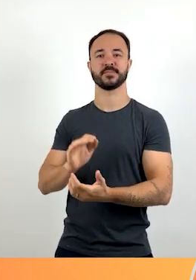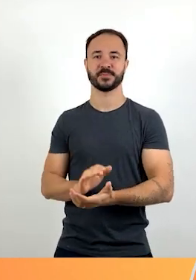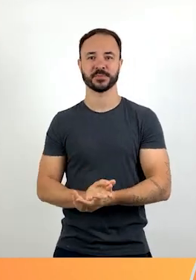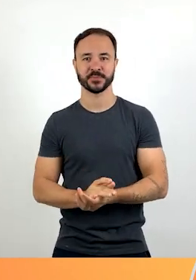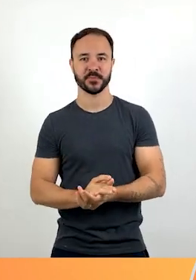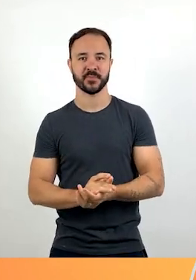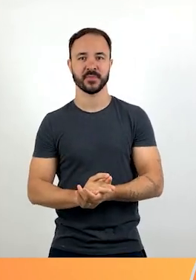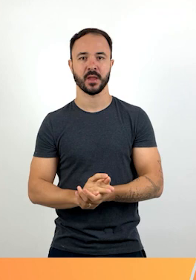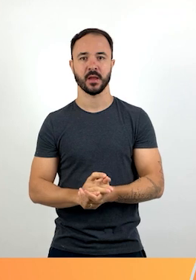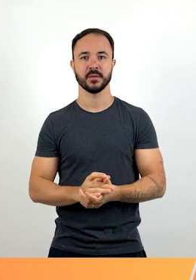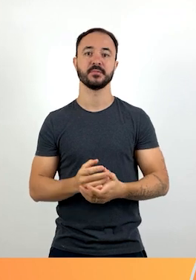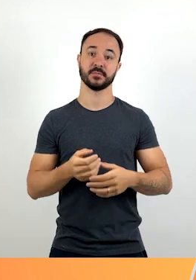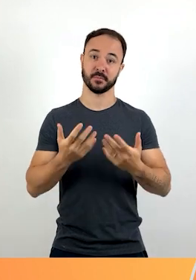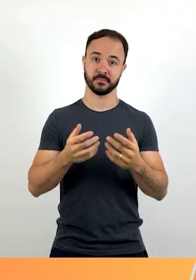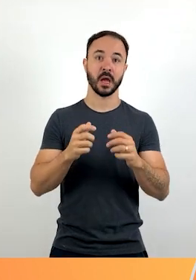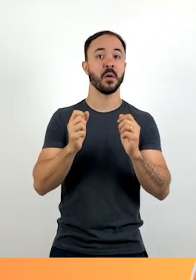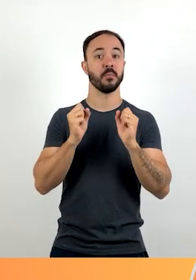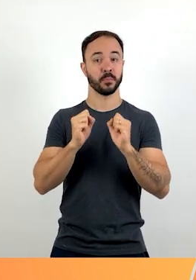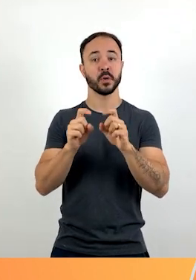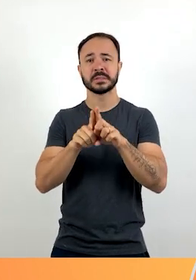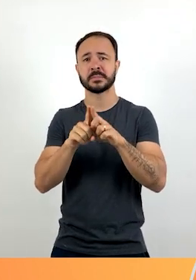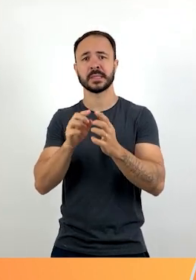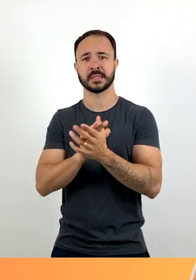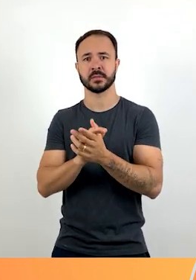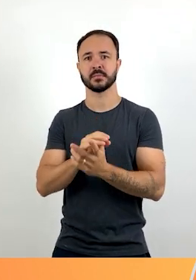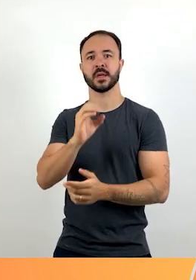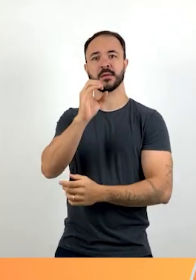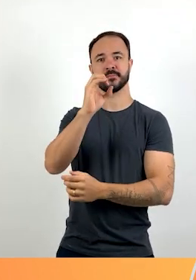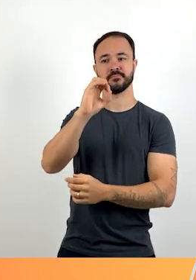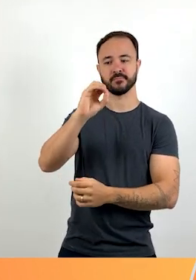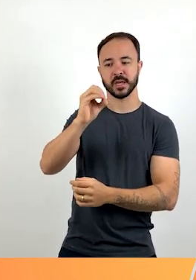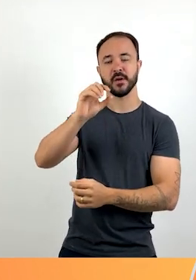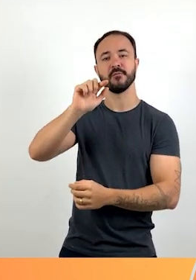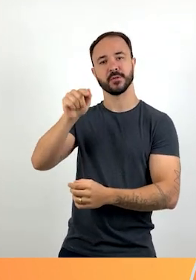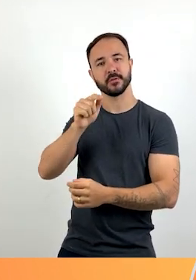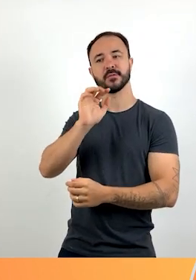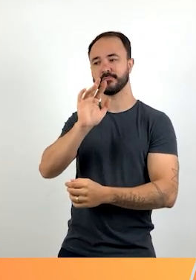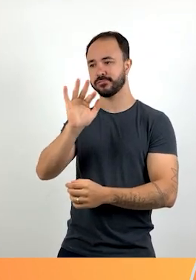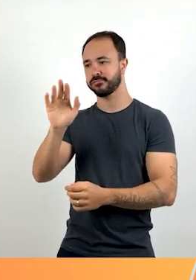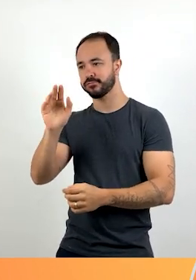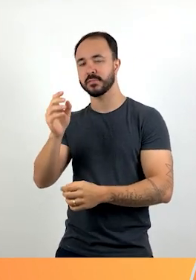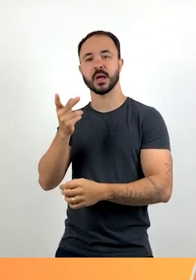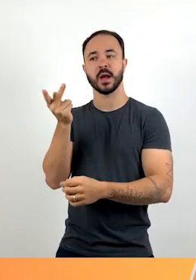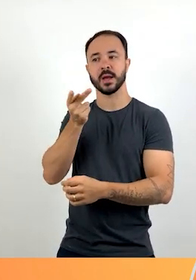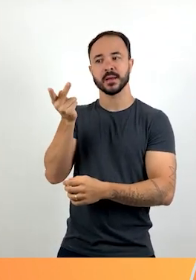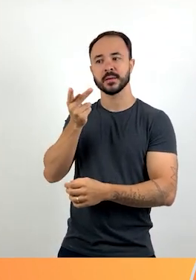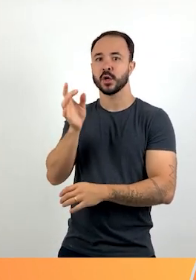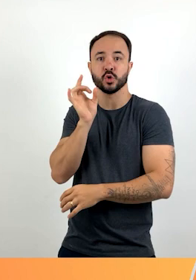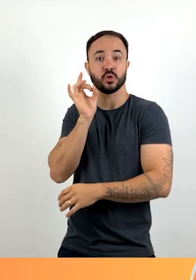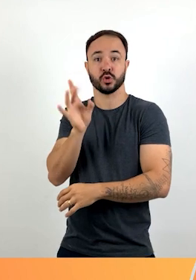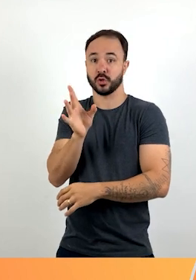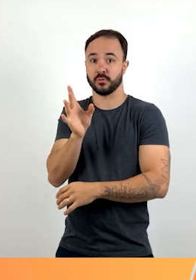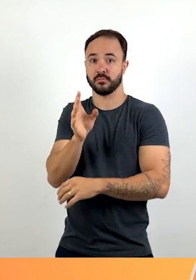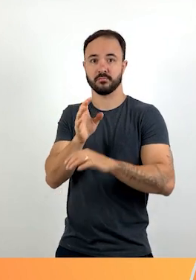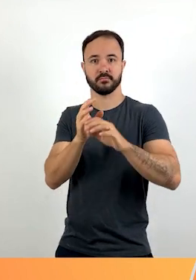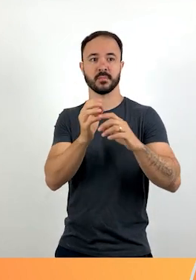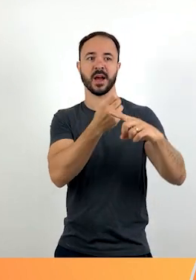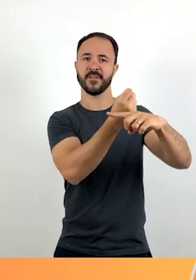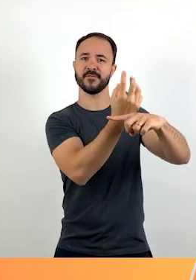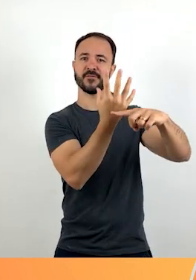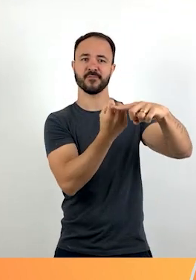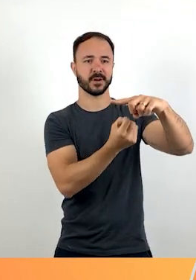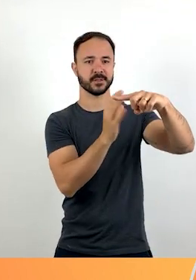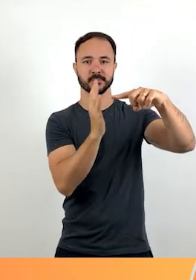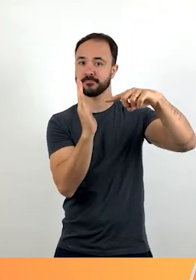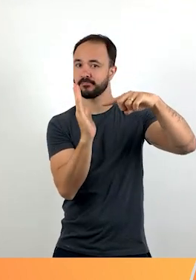os decimais com os decimais, já que aqui a gente só tem soma e subtração, né? Não tem nenhuma outra operação que force a